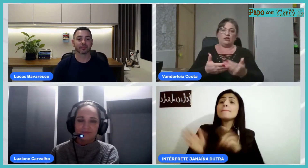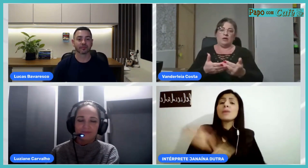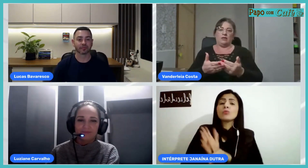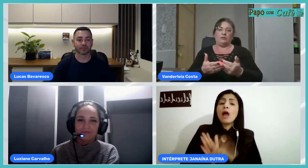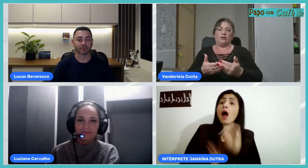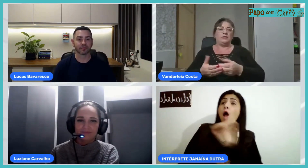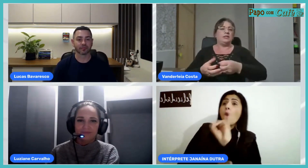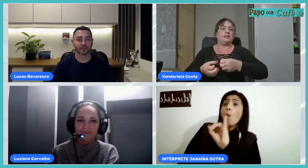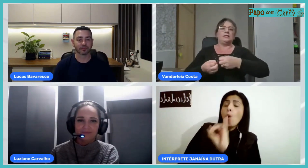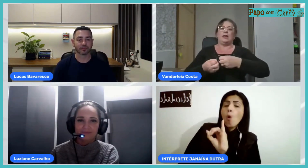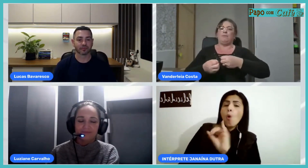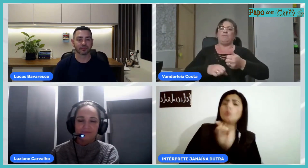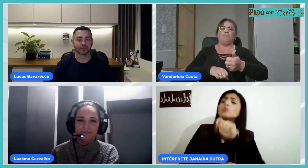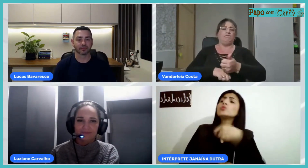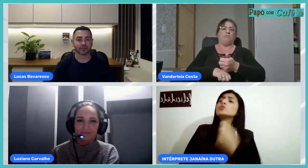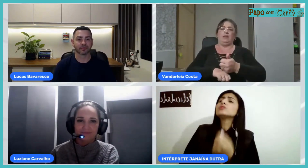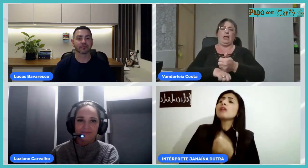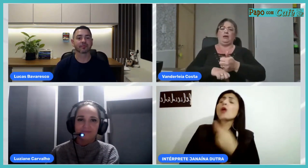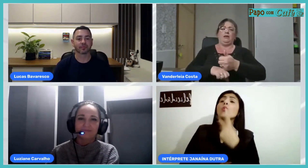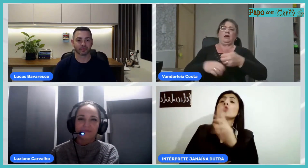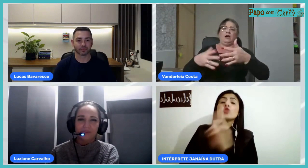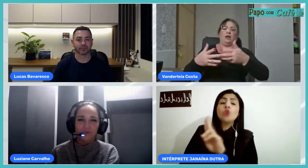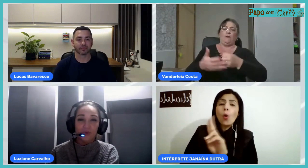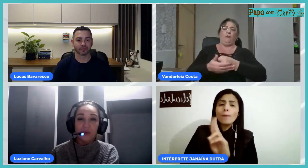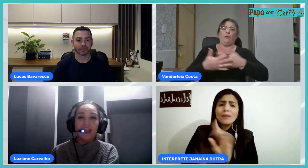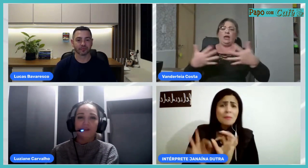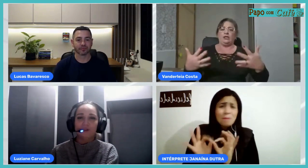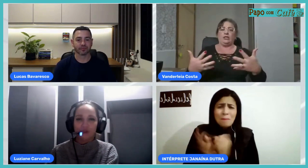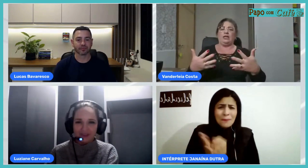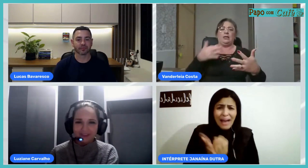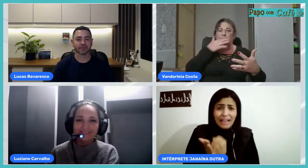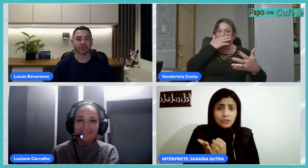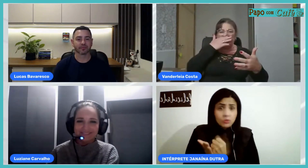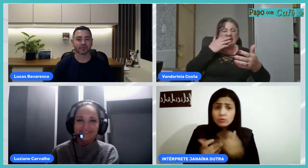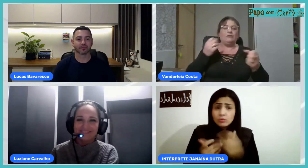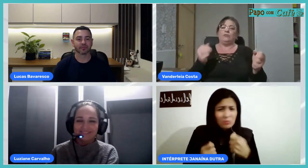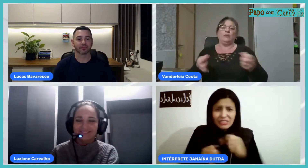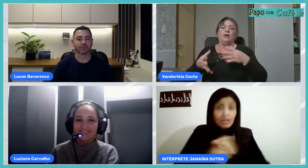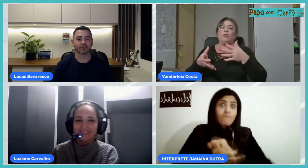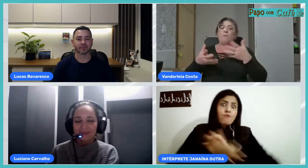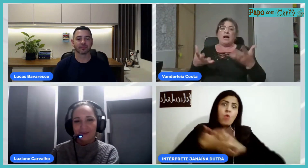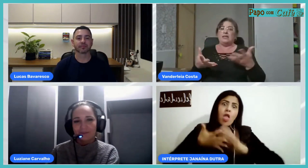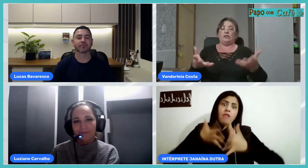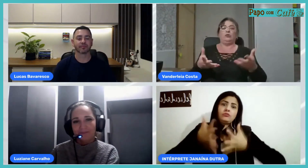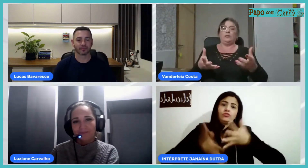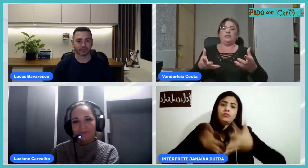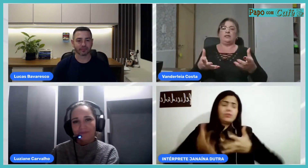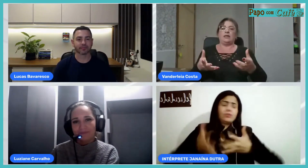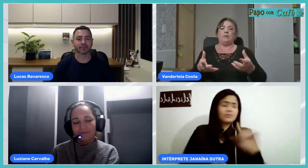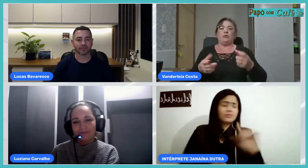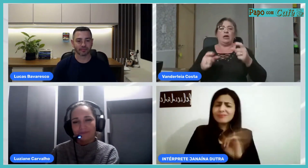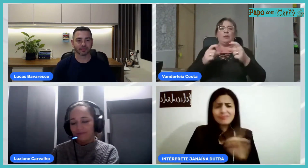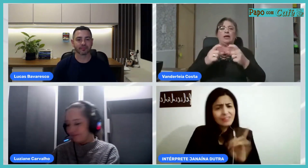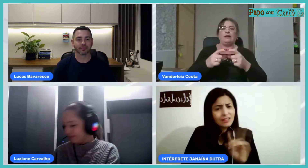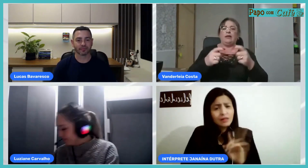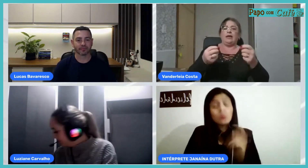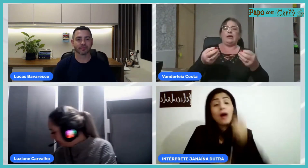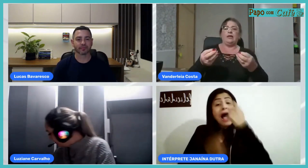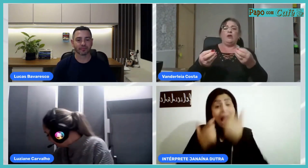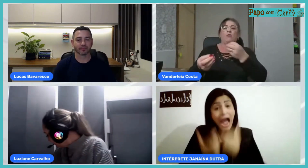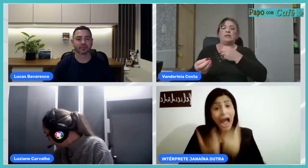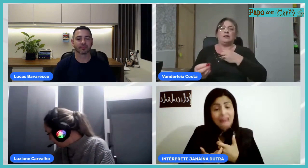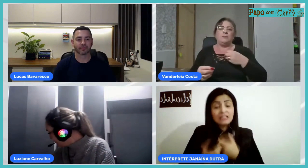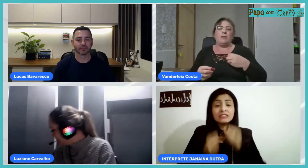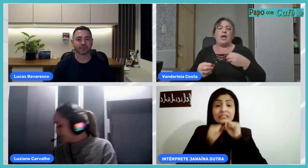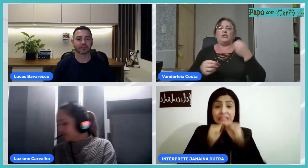básicos do atendimento. Não precisa ser, né, fluente em Libras, não. O básico tu precisa saber o que é uma